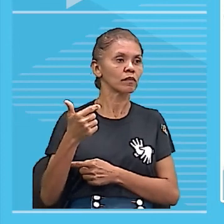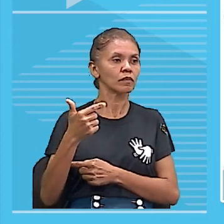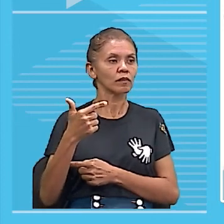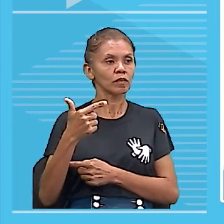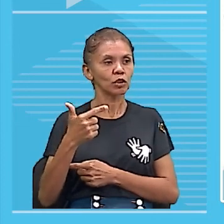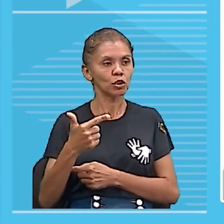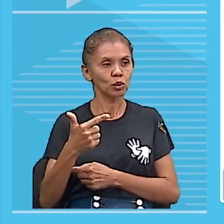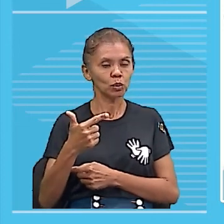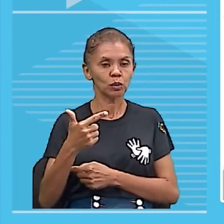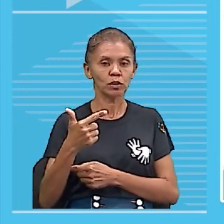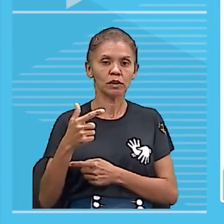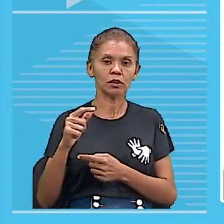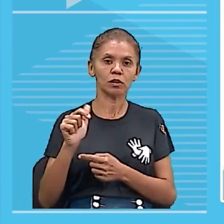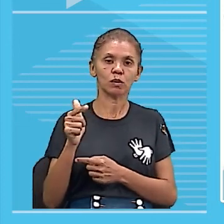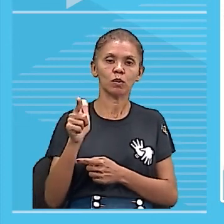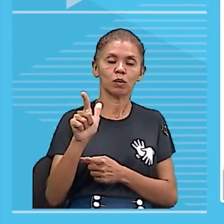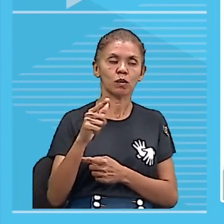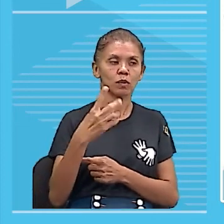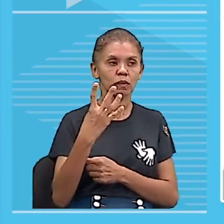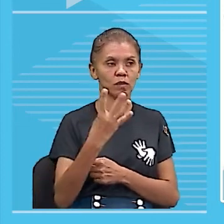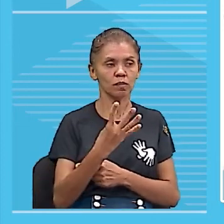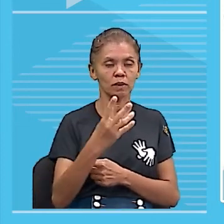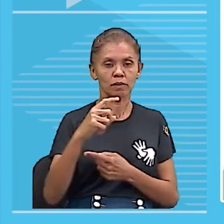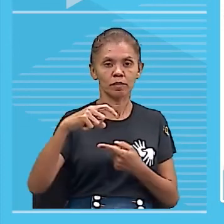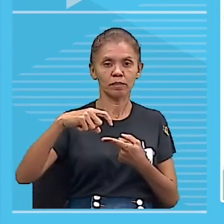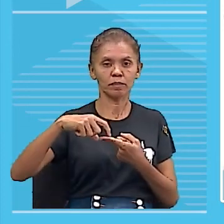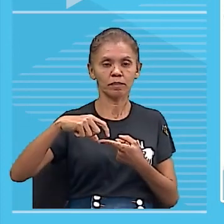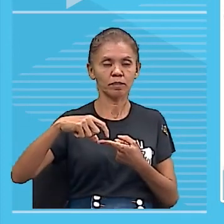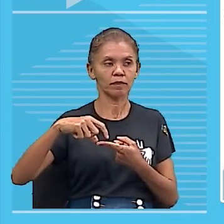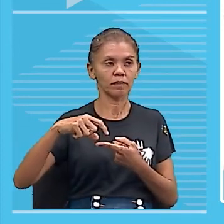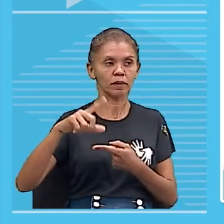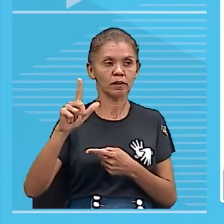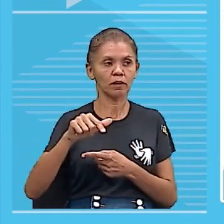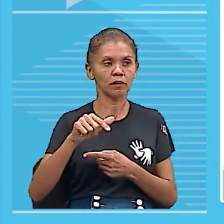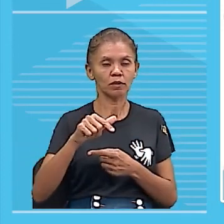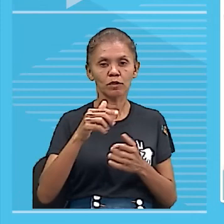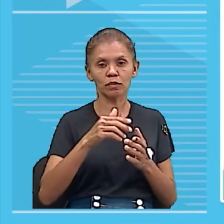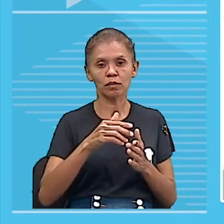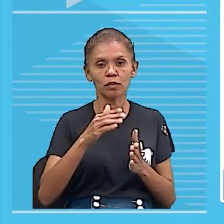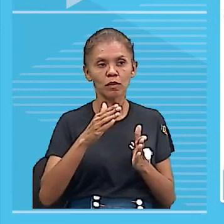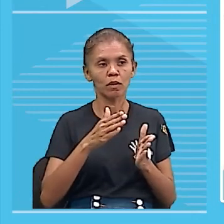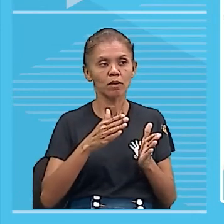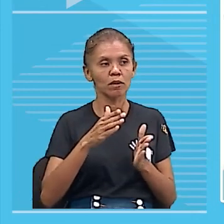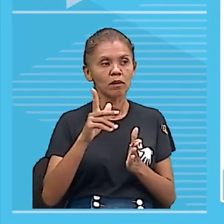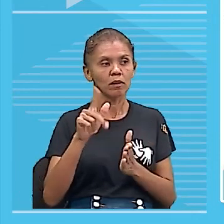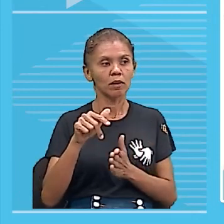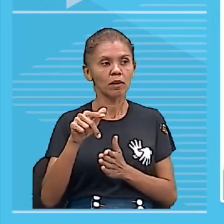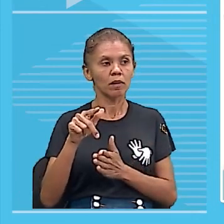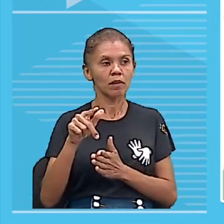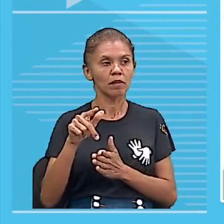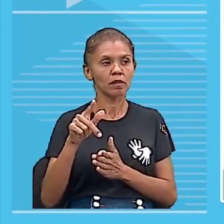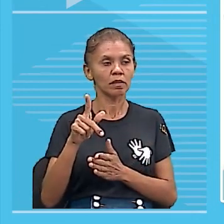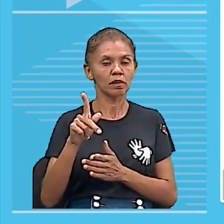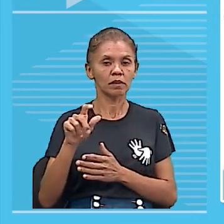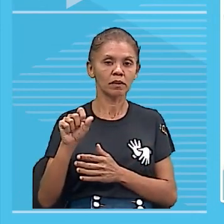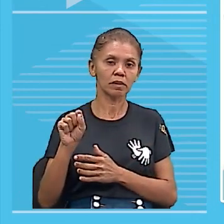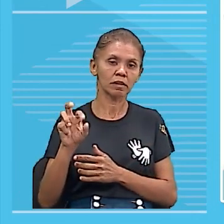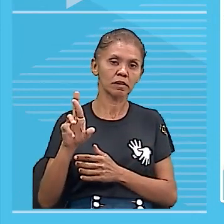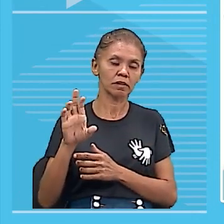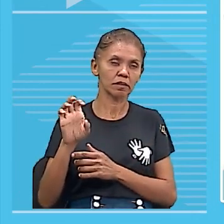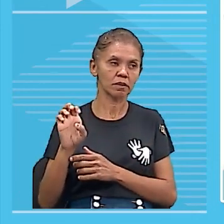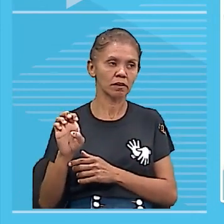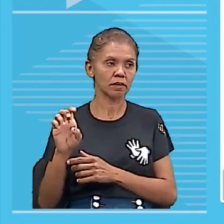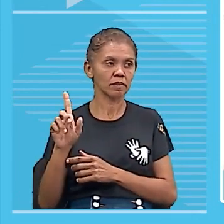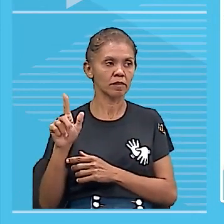de quatro anos como eles estão em série e a resistência